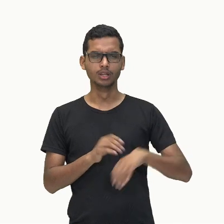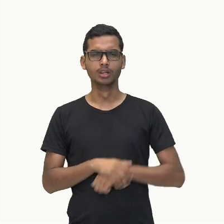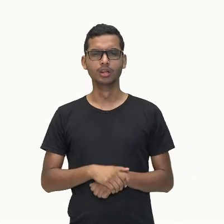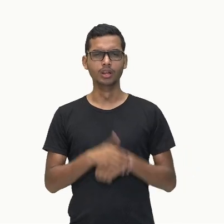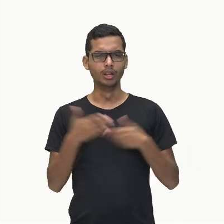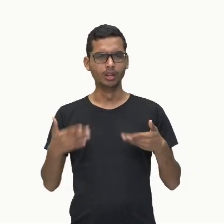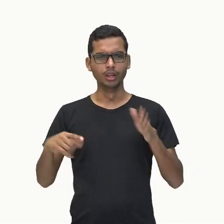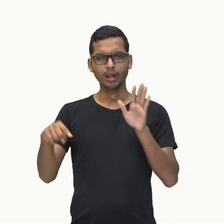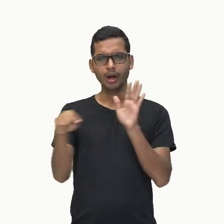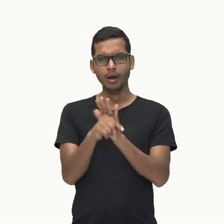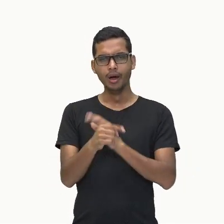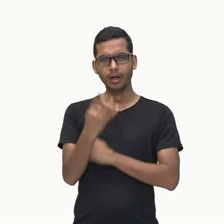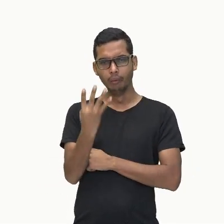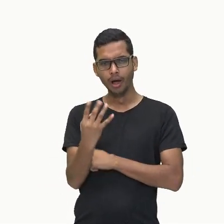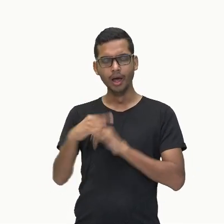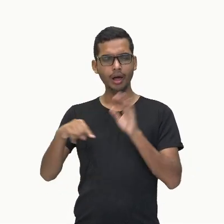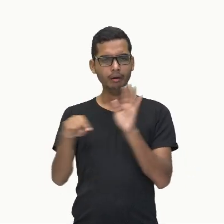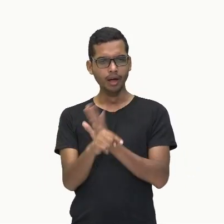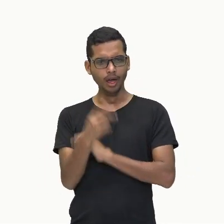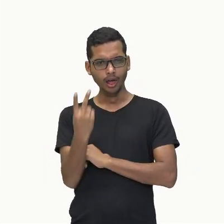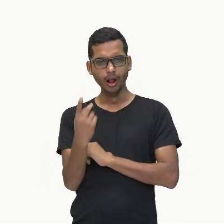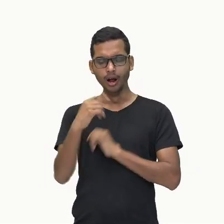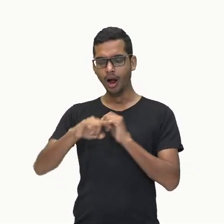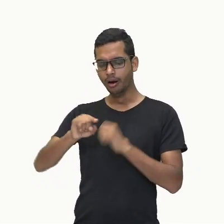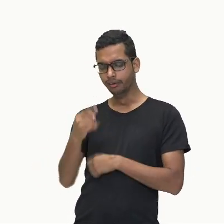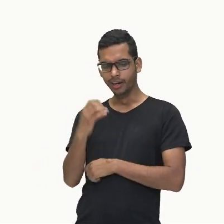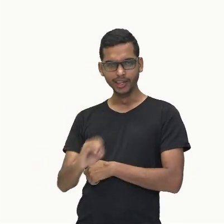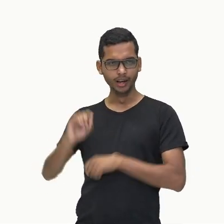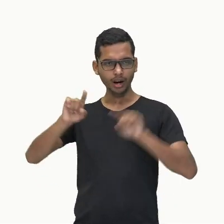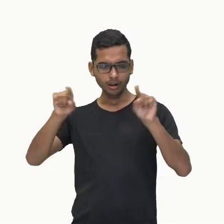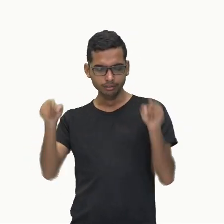4, o menos 2 e o 0.